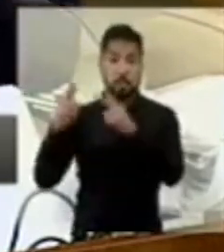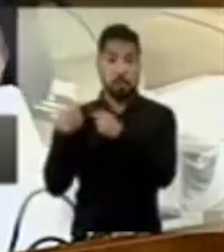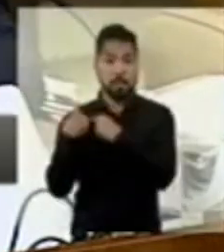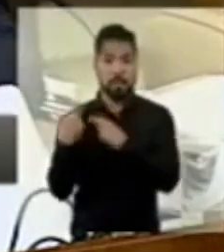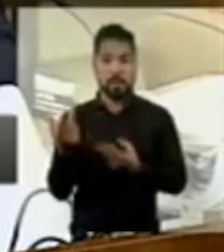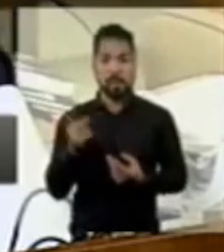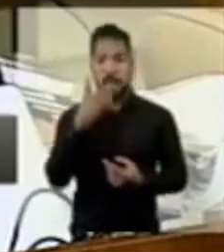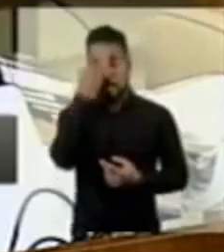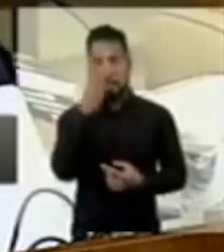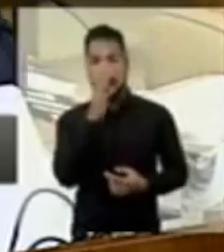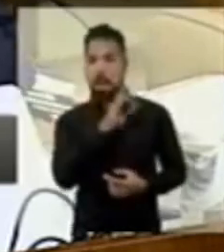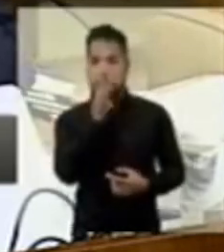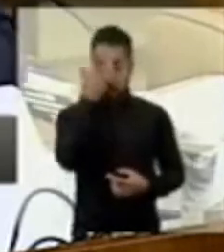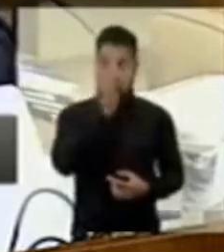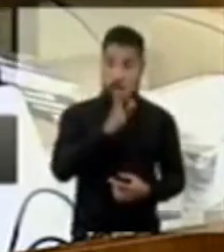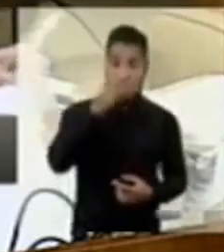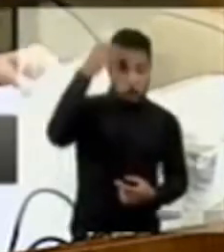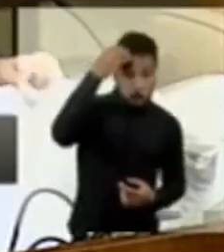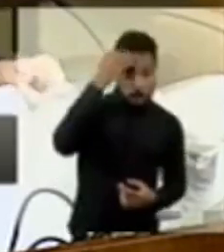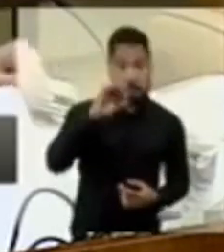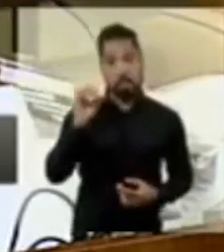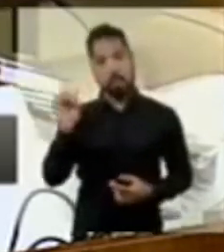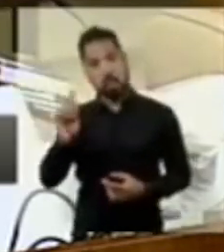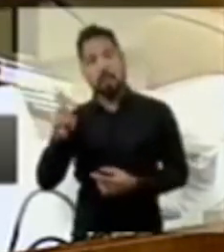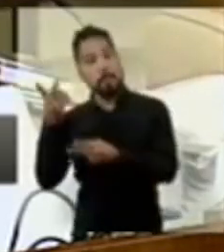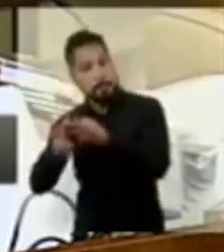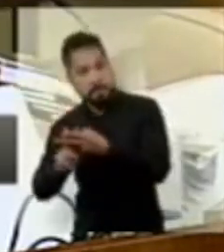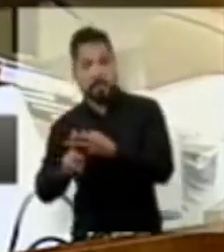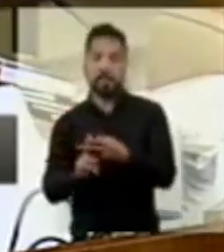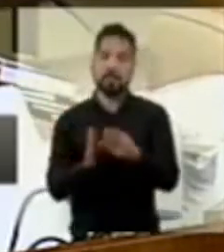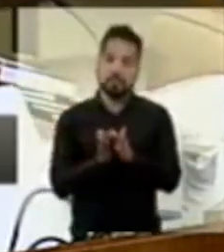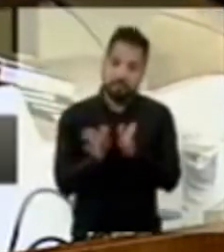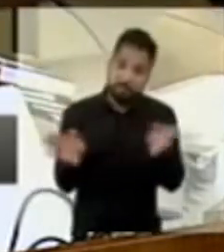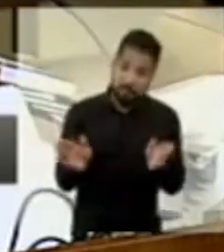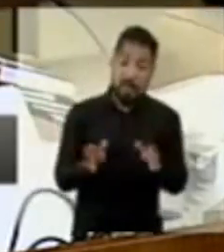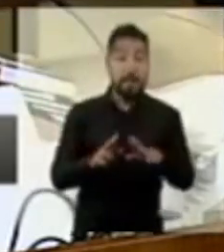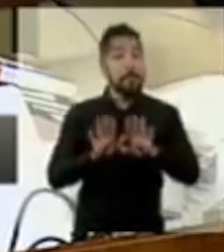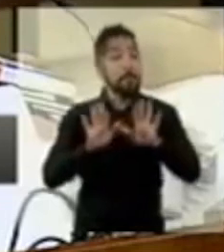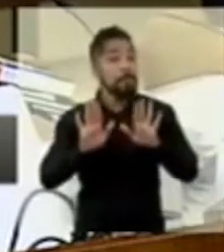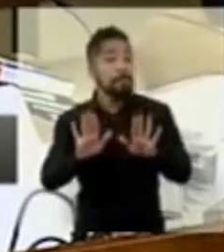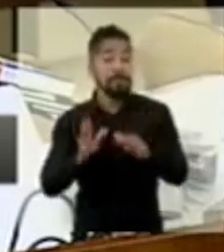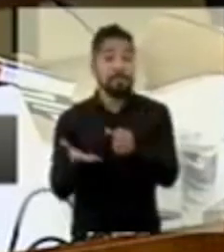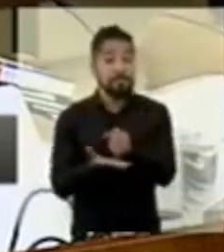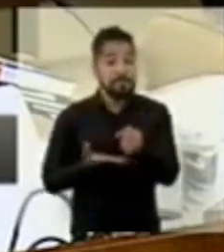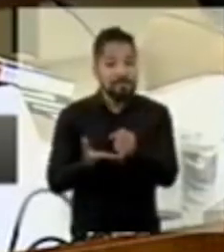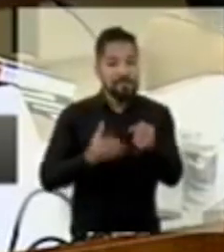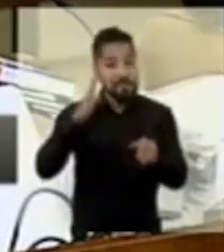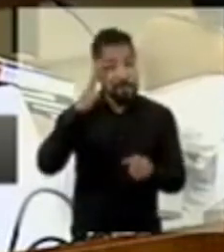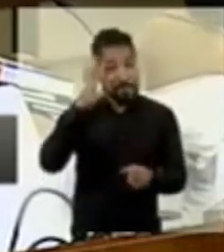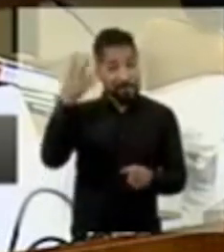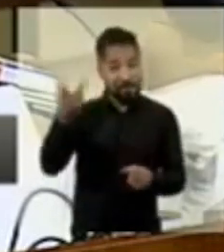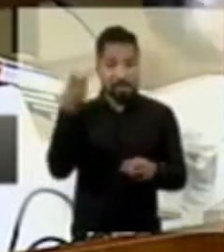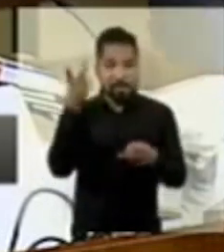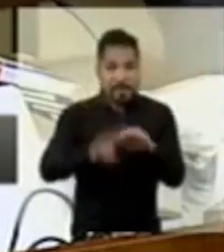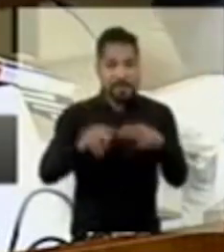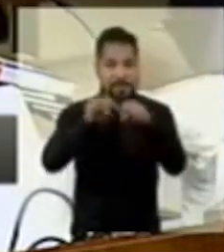e outro diz ninguém será preso portanto o pressuposto para a decretação da prisão se